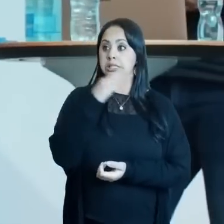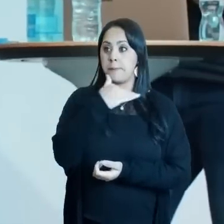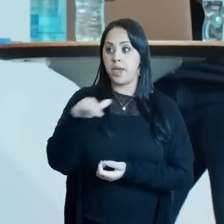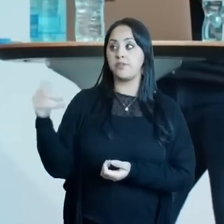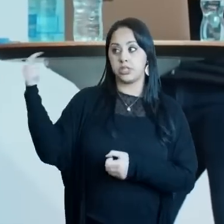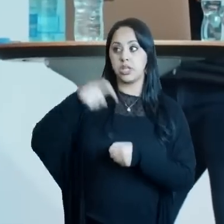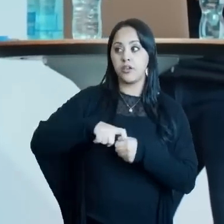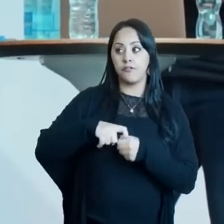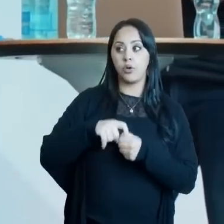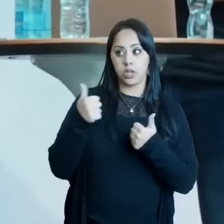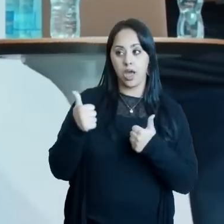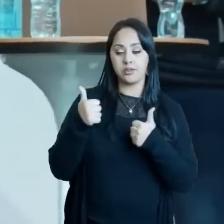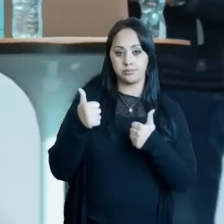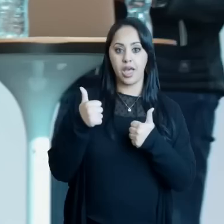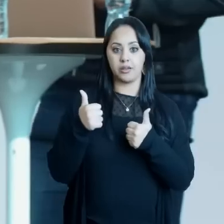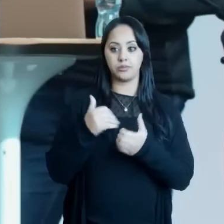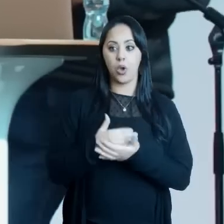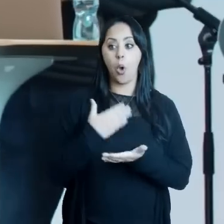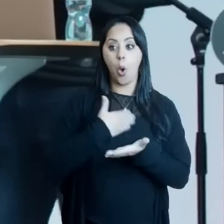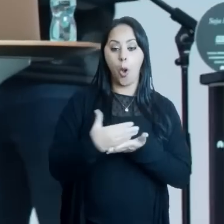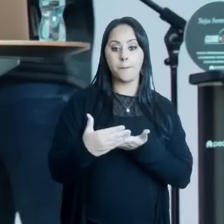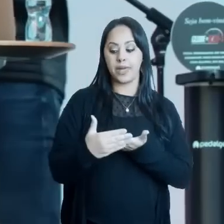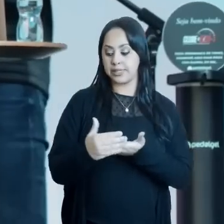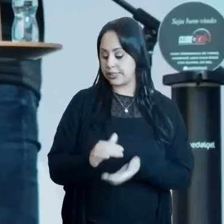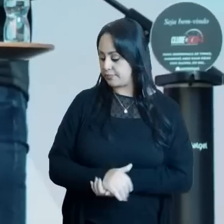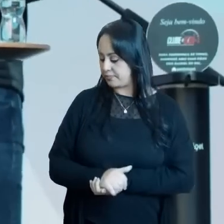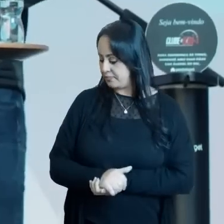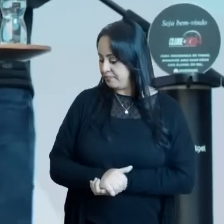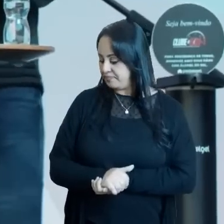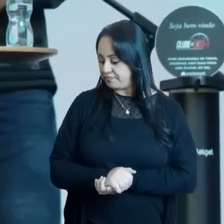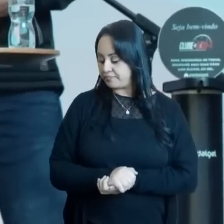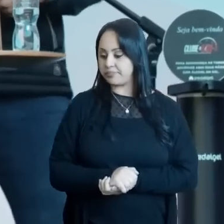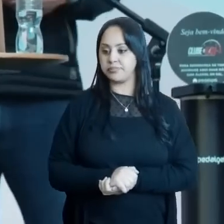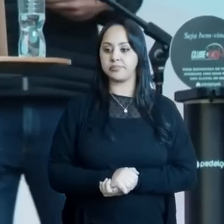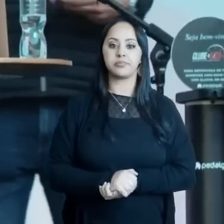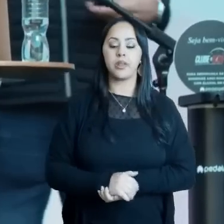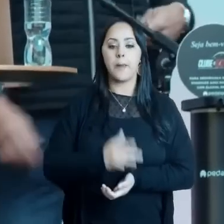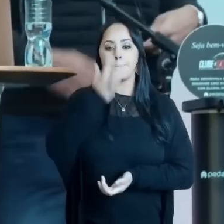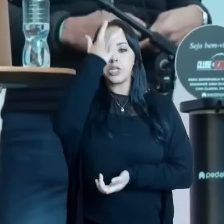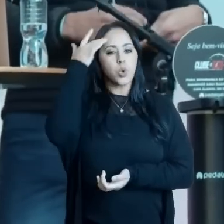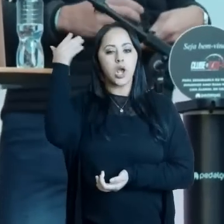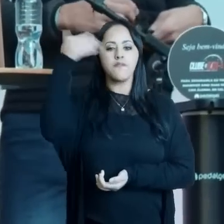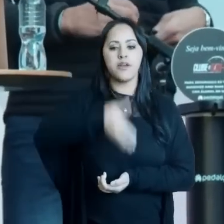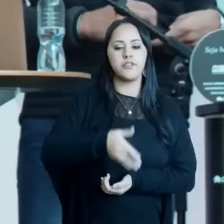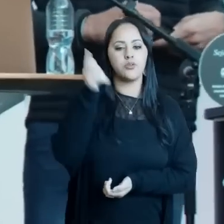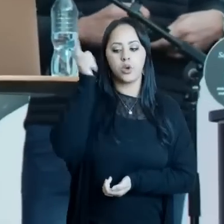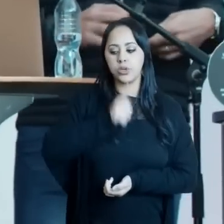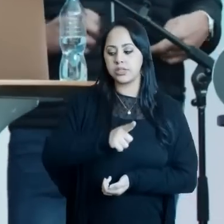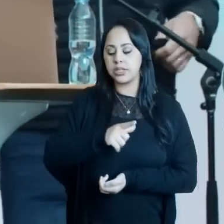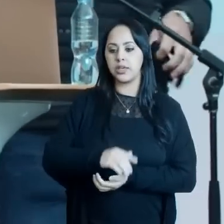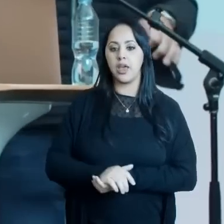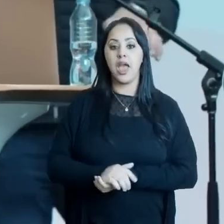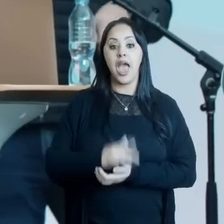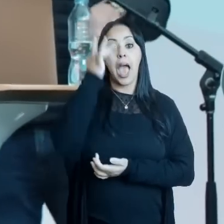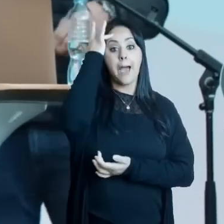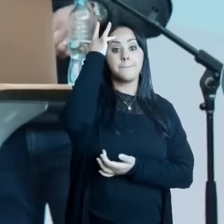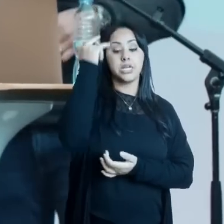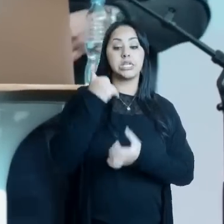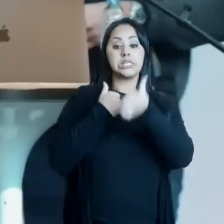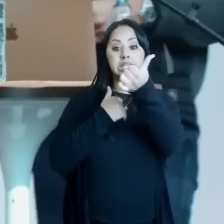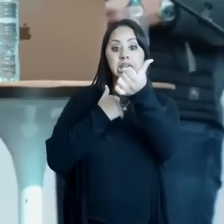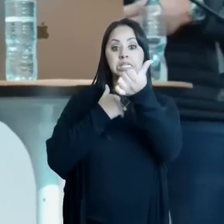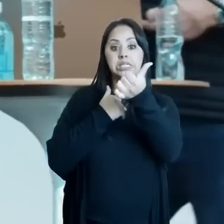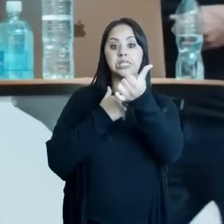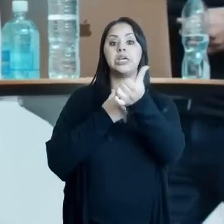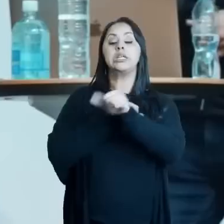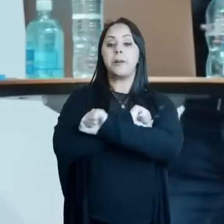partir de 10:30 já começa a entrar aqui, começa 12:00 em ponto. Para quem não for vir, não for conseguir assistir, amanhã a live, 6:01 da manhã,